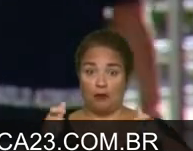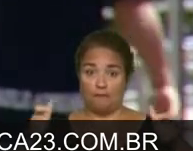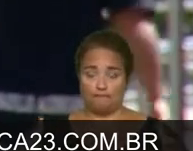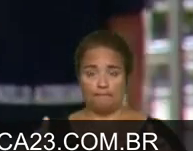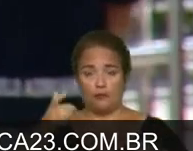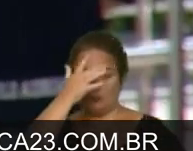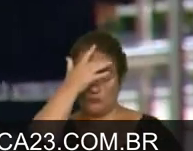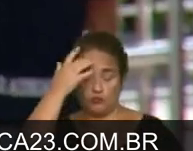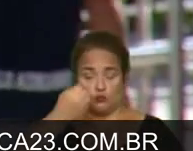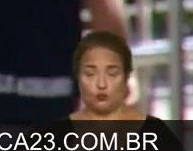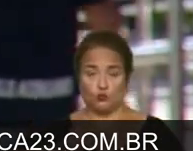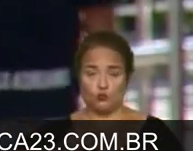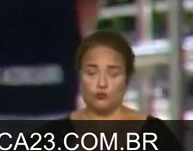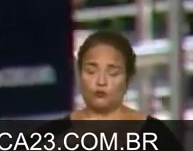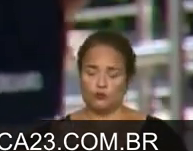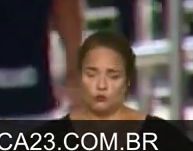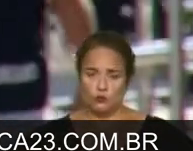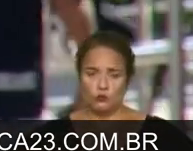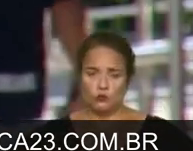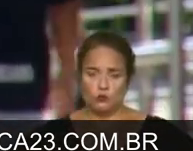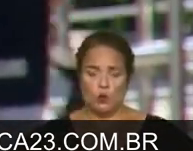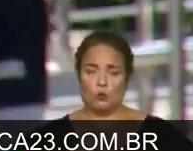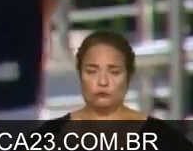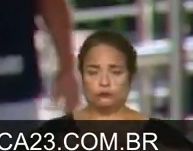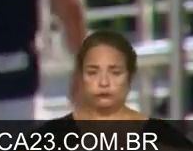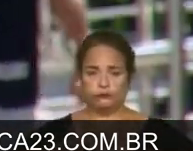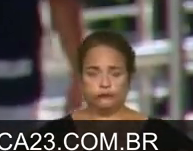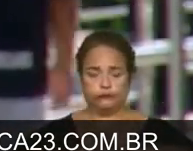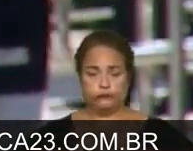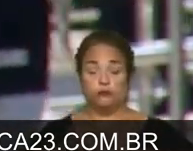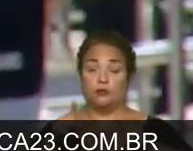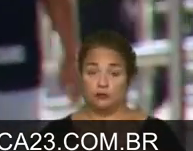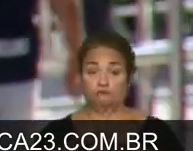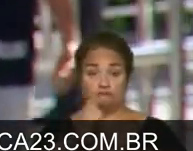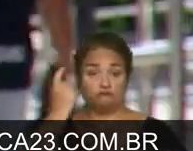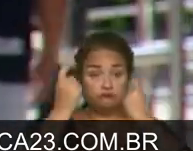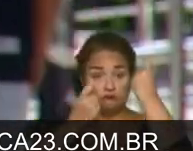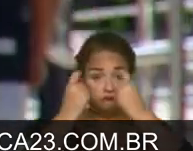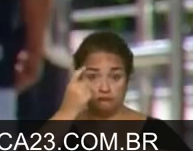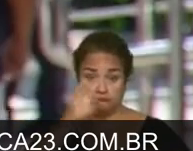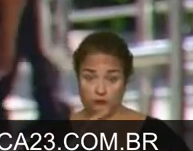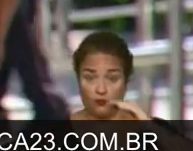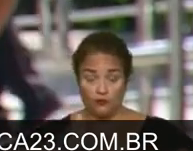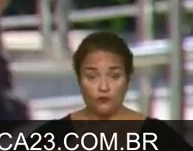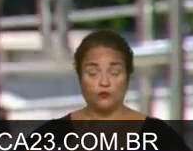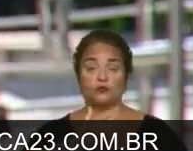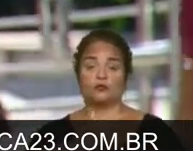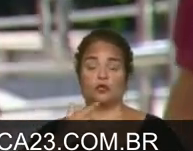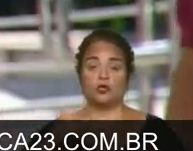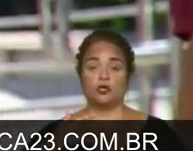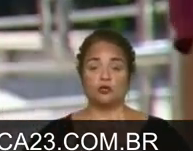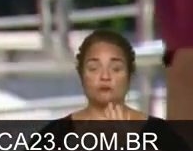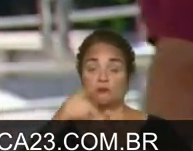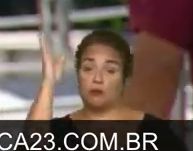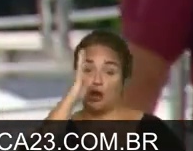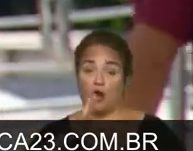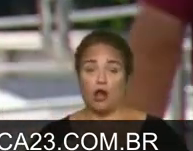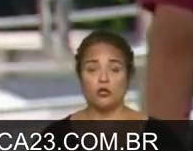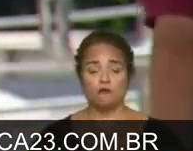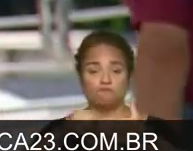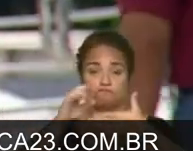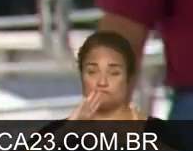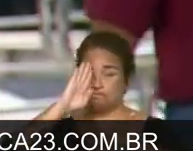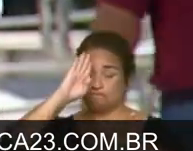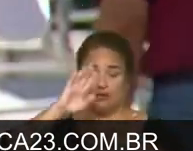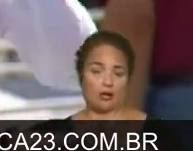de pessoas que sofrem com quadros ansiosos, além de preocupar os profissionais de saúde, coloca o Brasil no topo de uma lista que